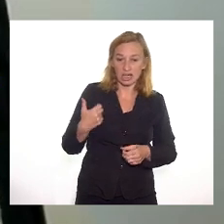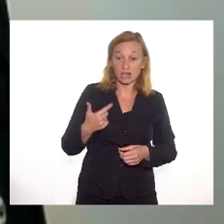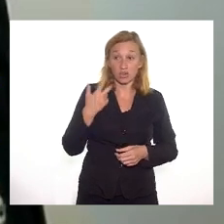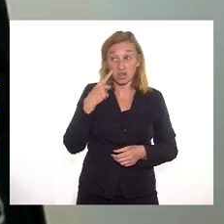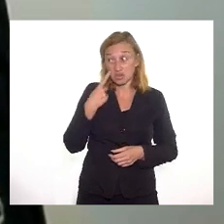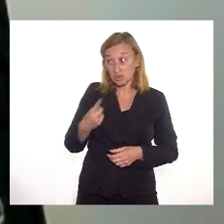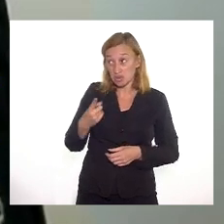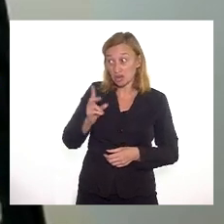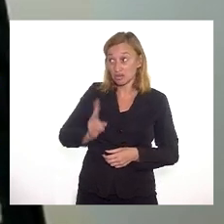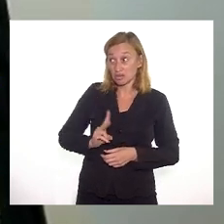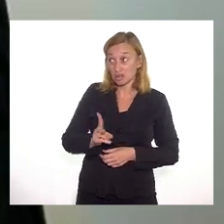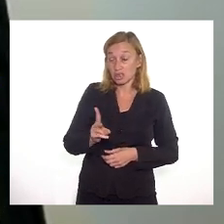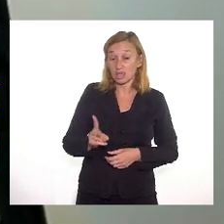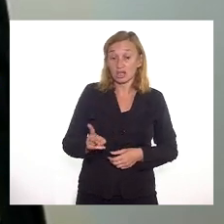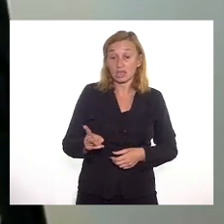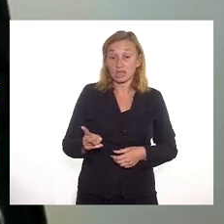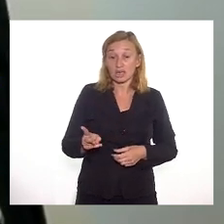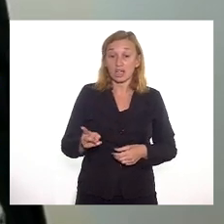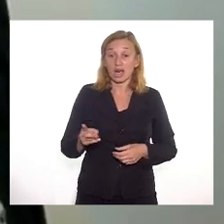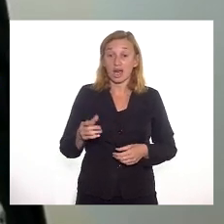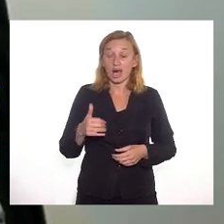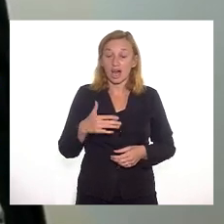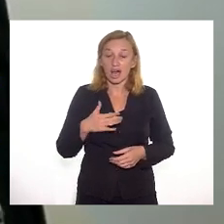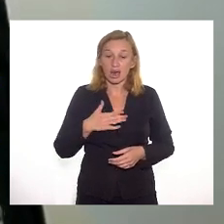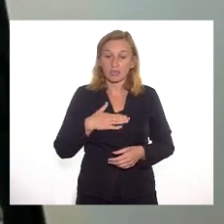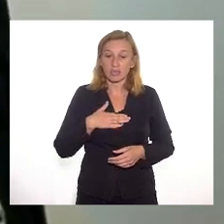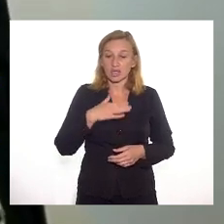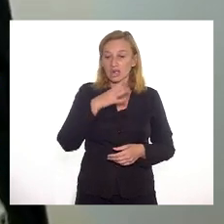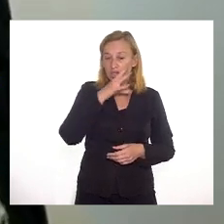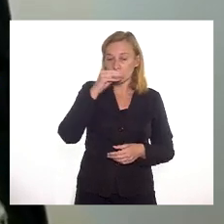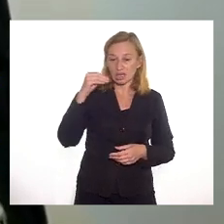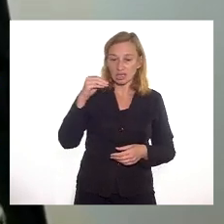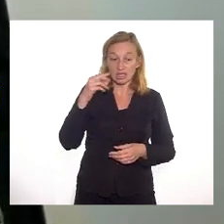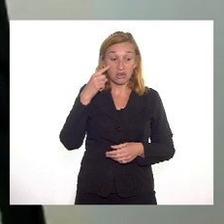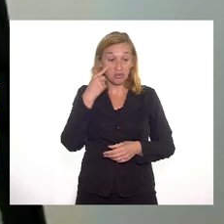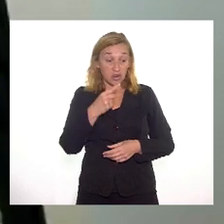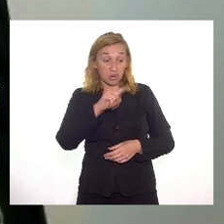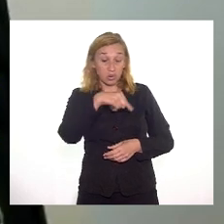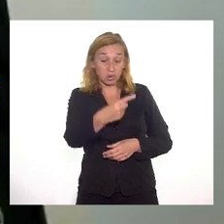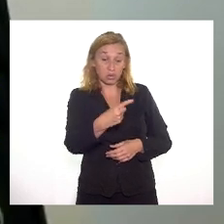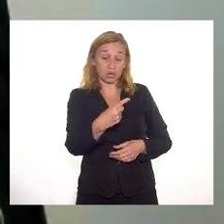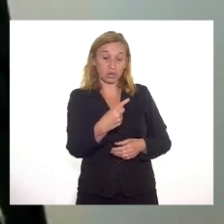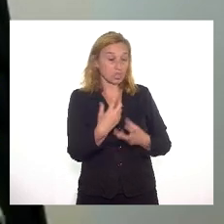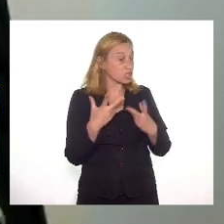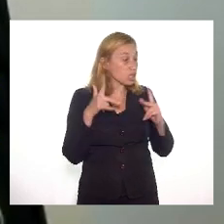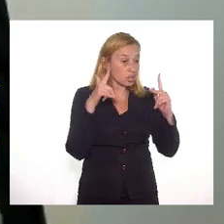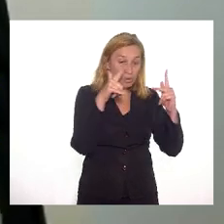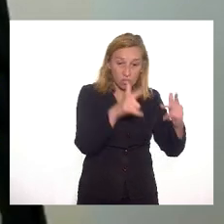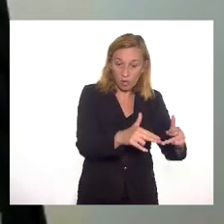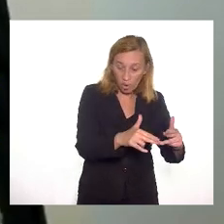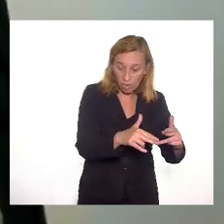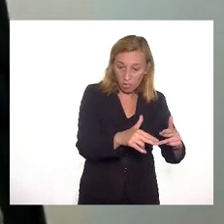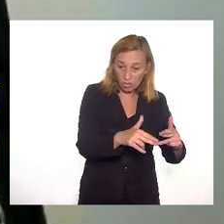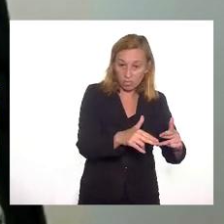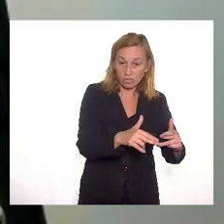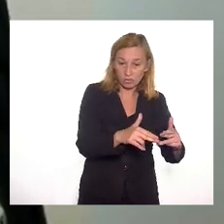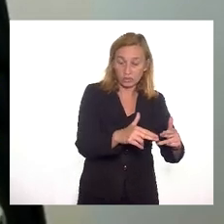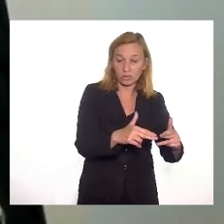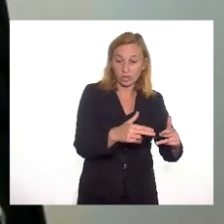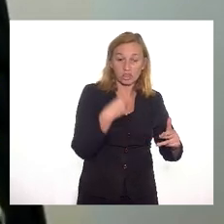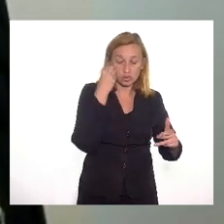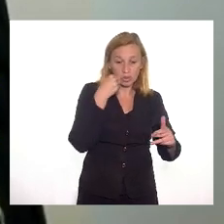vendo o retrato da minha adolescência, as mesmas falas, as mesmas perpetuações de fala e